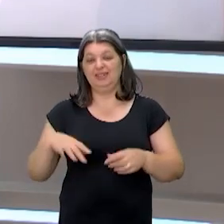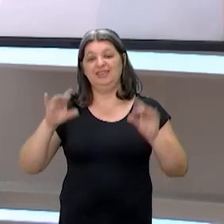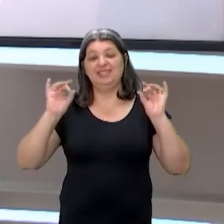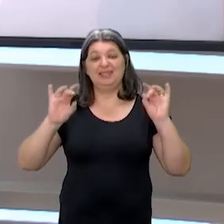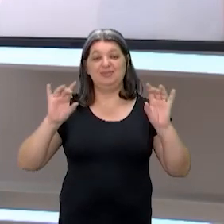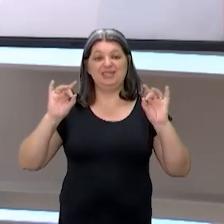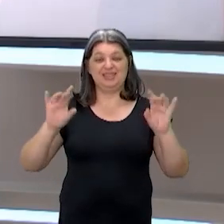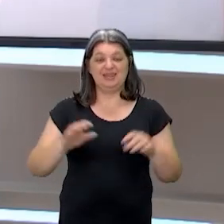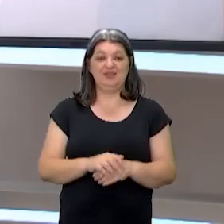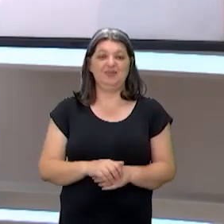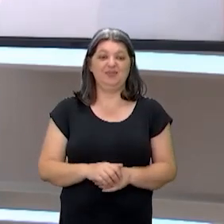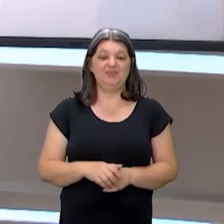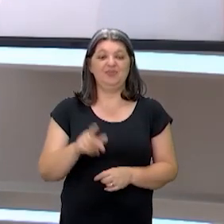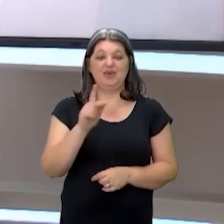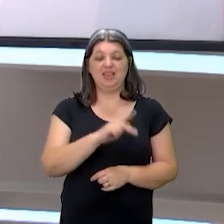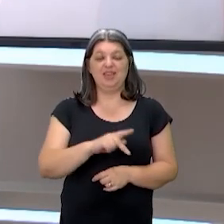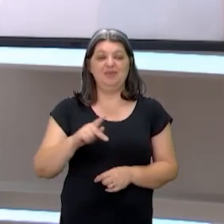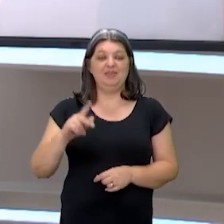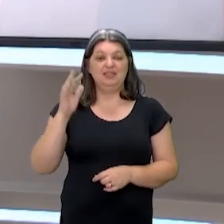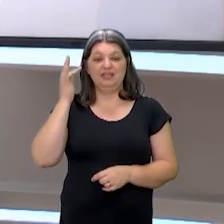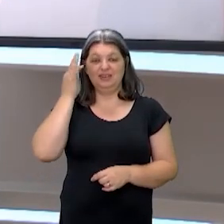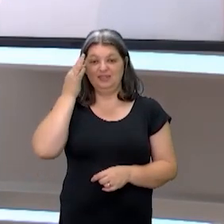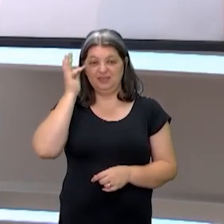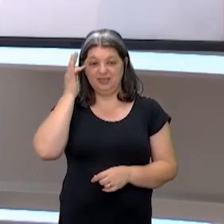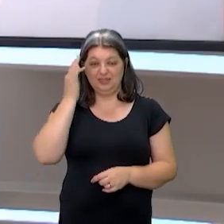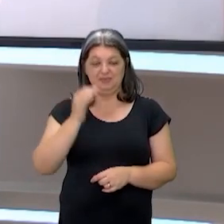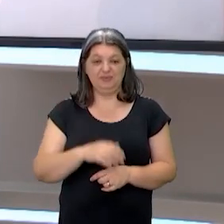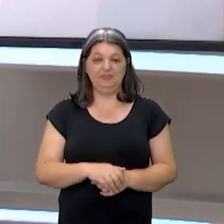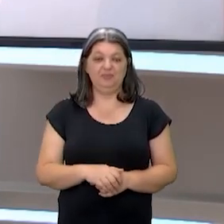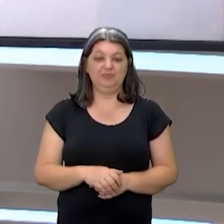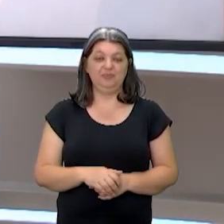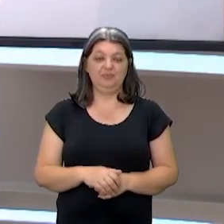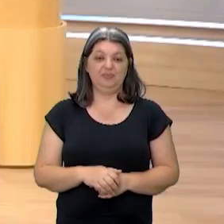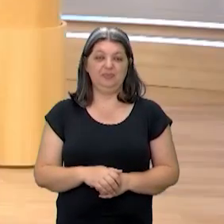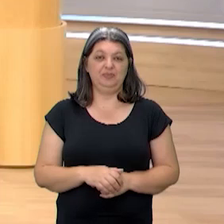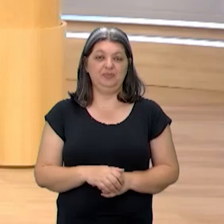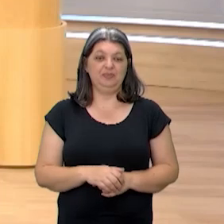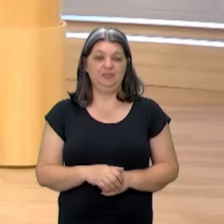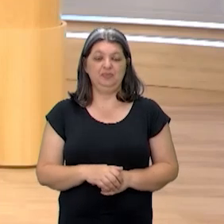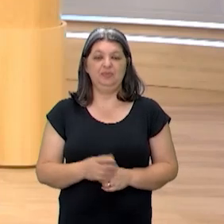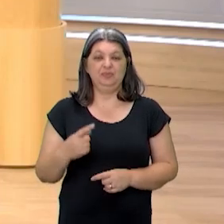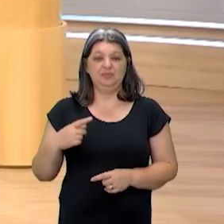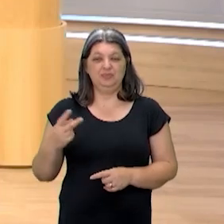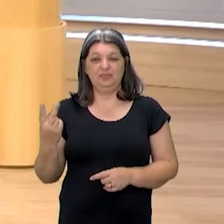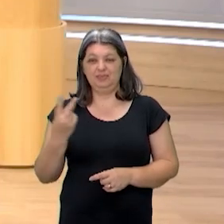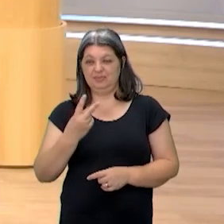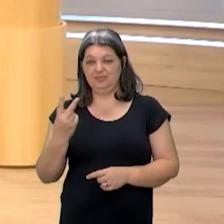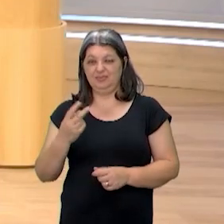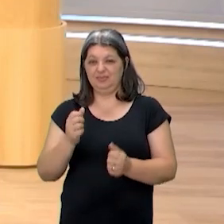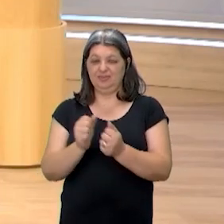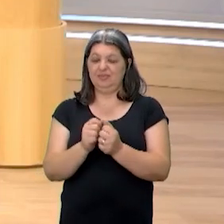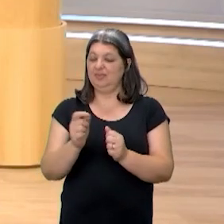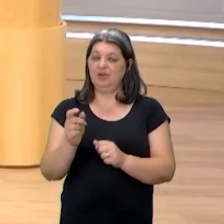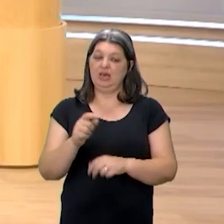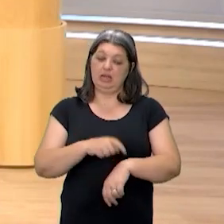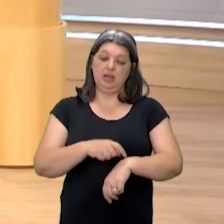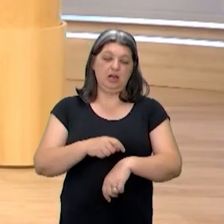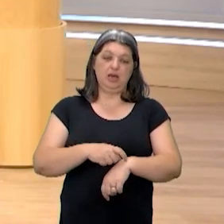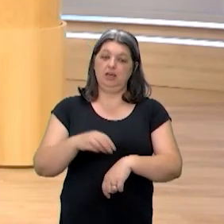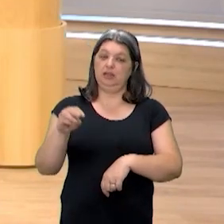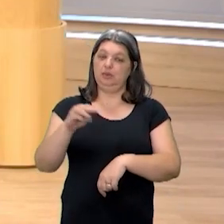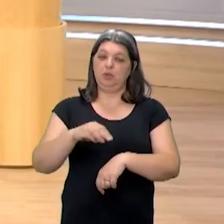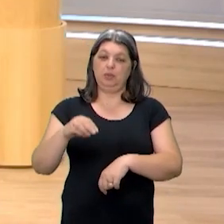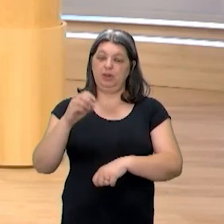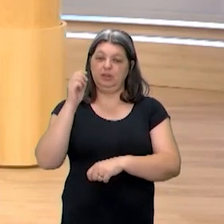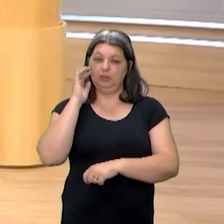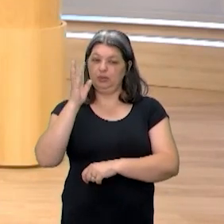a professora Mafê. Muito bem, Mafezinha, vamos pegar aquela câmera que fica nós dois juntos? Não é o momento cabeção ainda, mas eu quero ficar perto